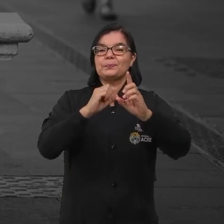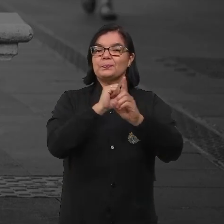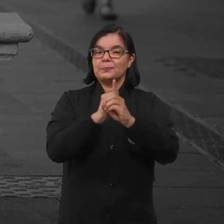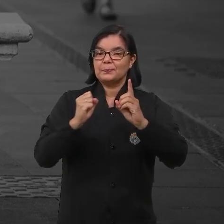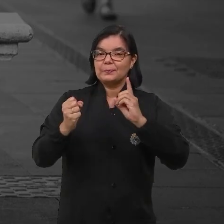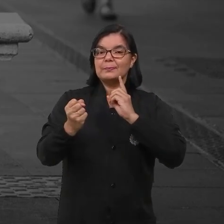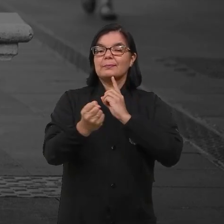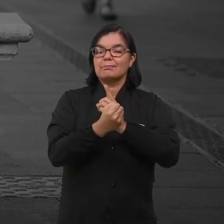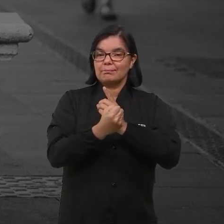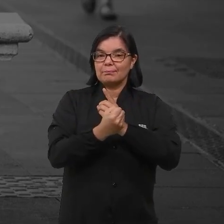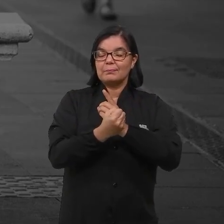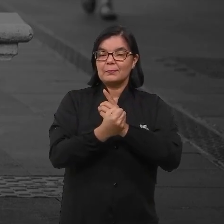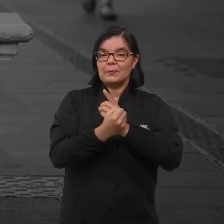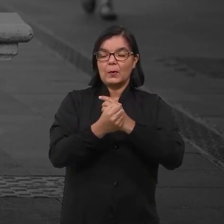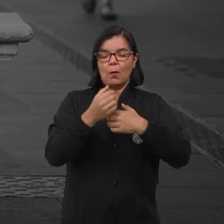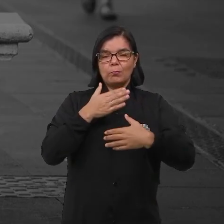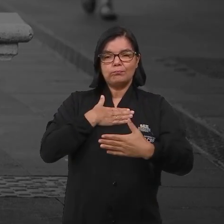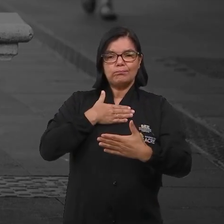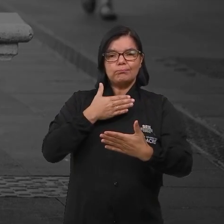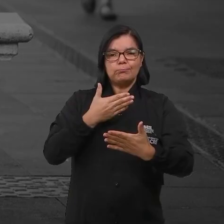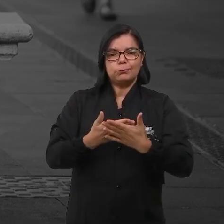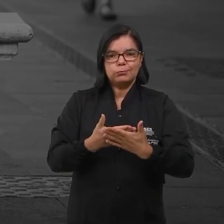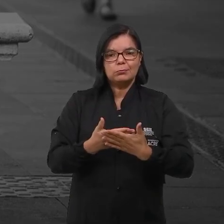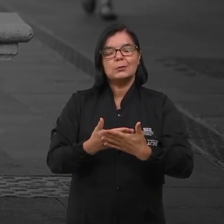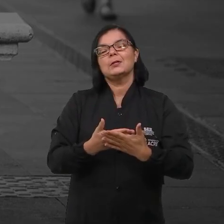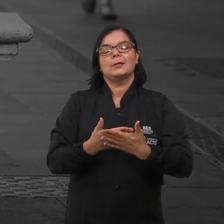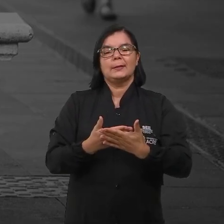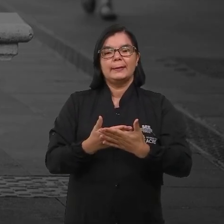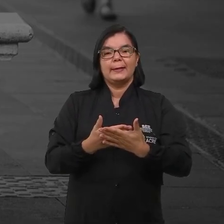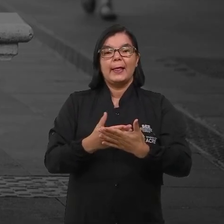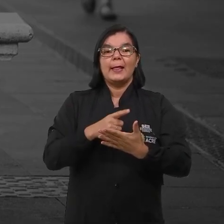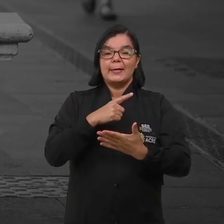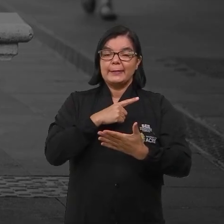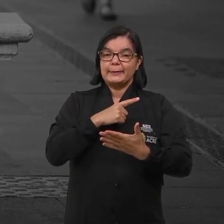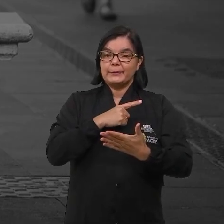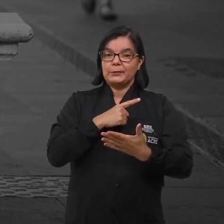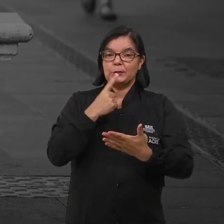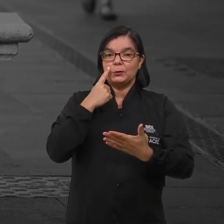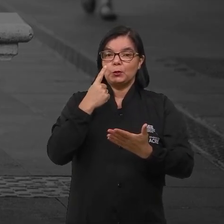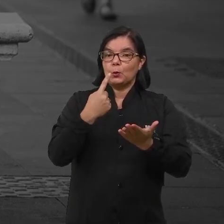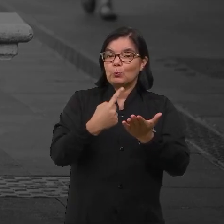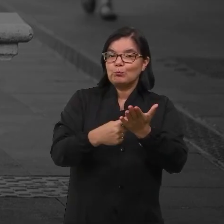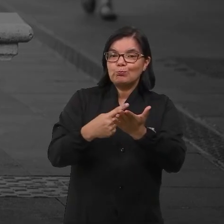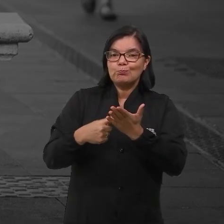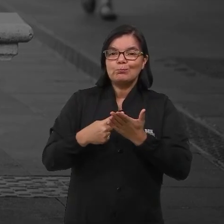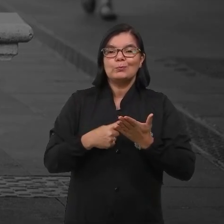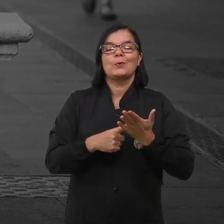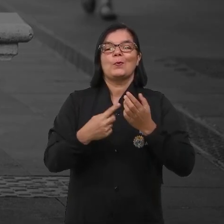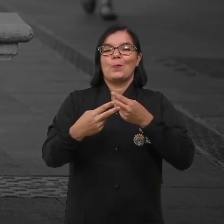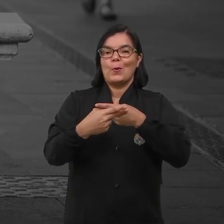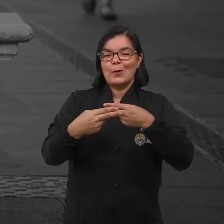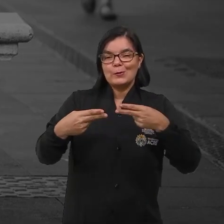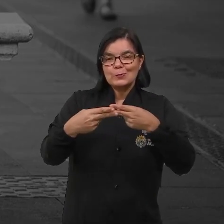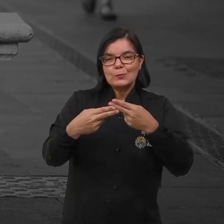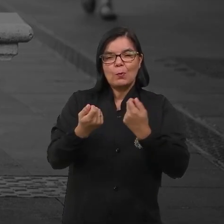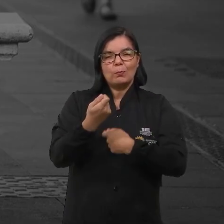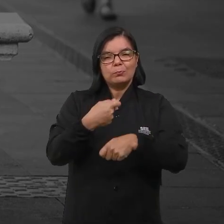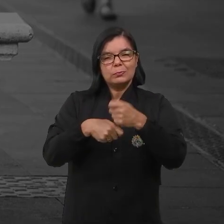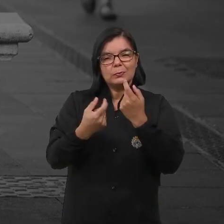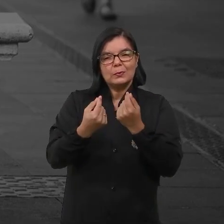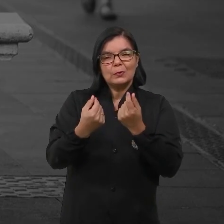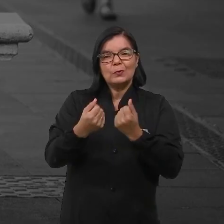desigualdade social. O impacto, digamos assim, em acordo com as condições econômicas